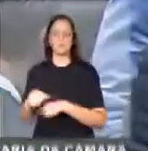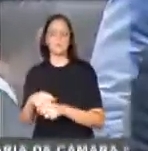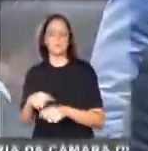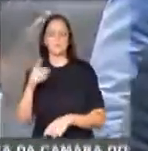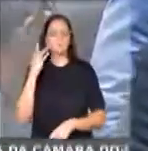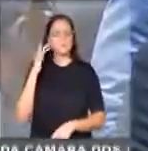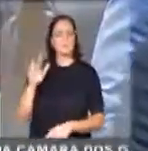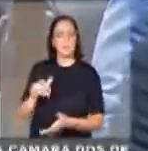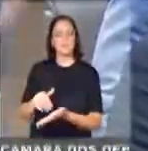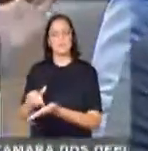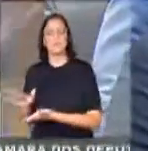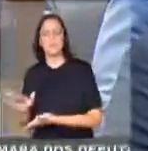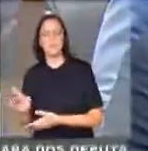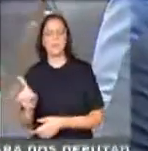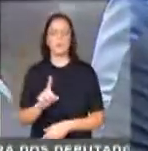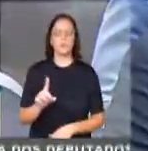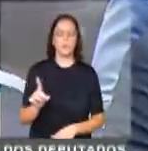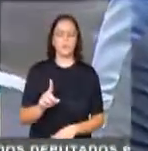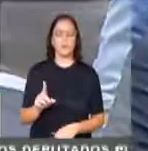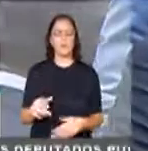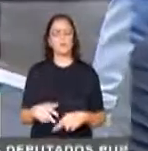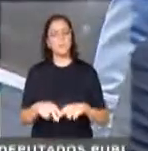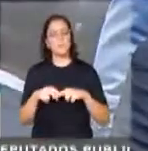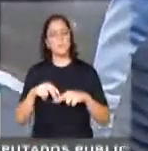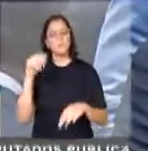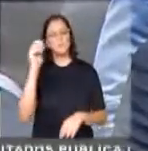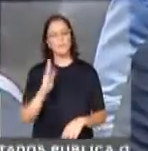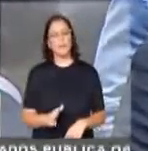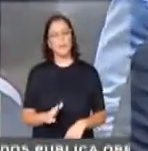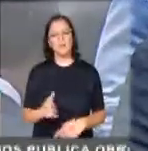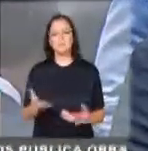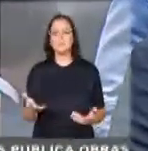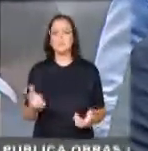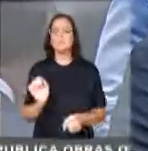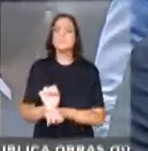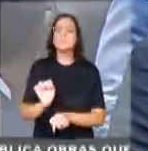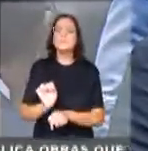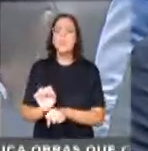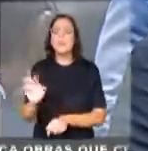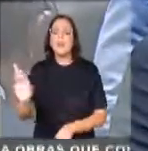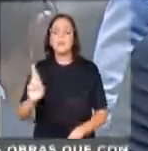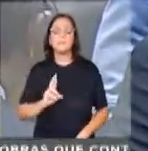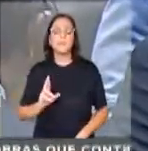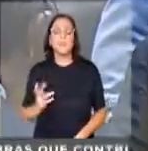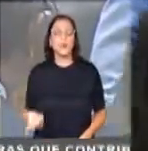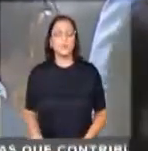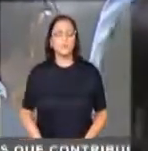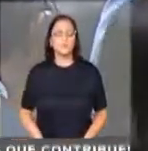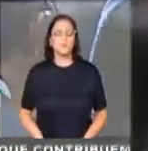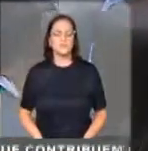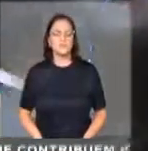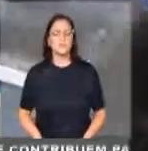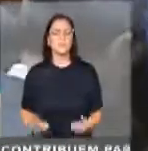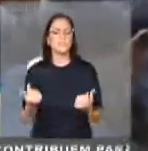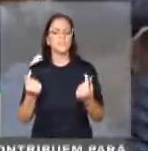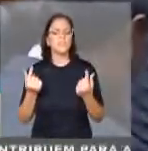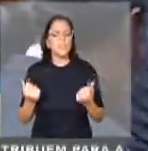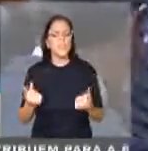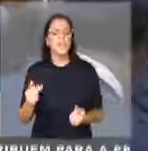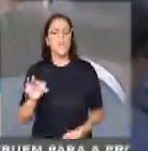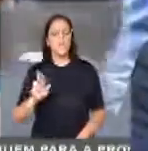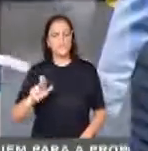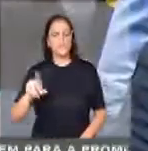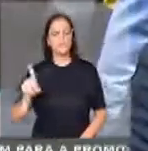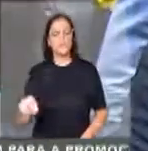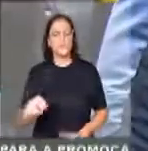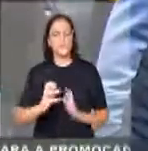se demite ou se segue, e ao mesmo tempo o país segue sem resposta. O país segue sem resposta do uso de verba pública do fundo